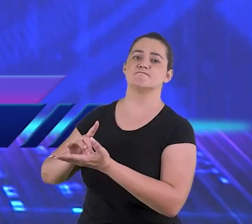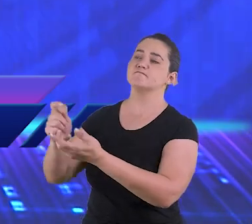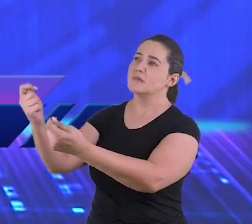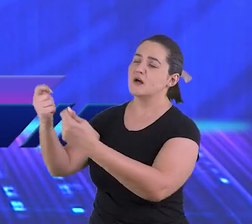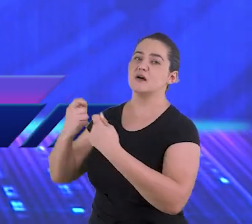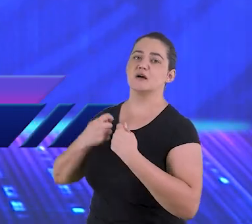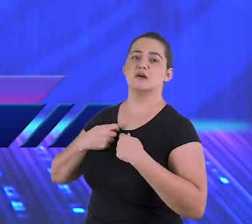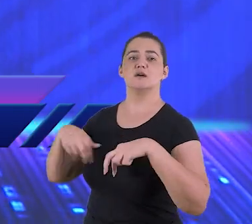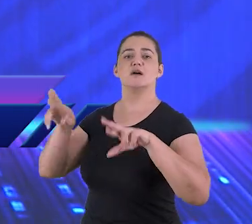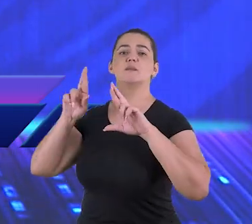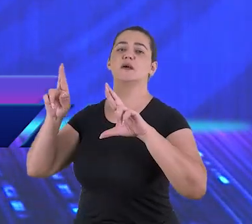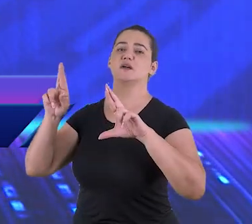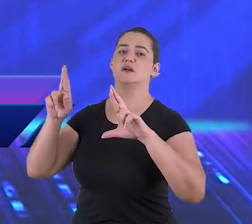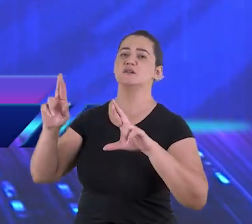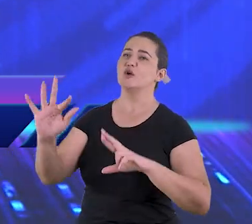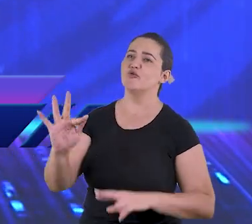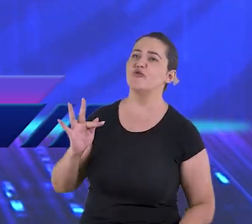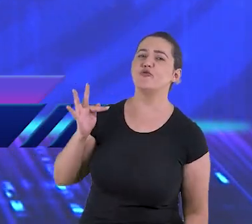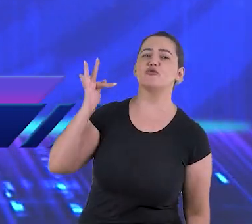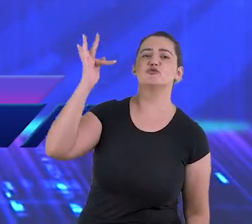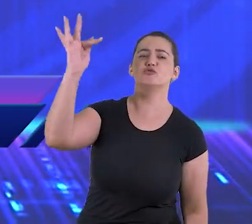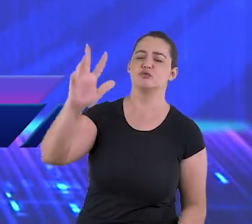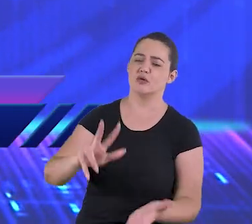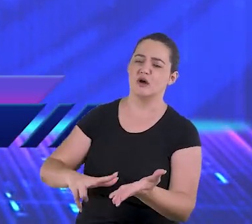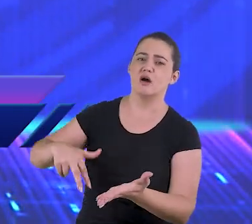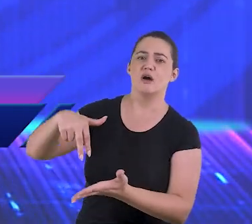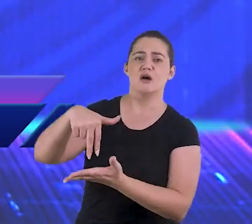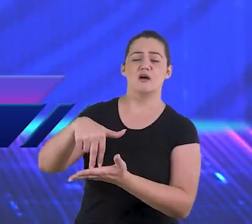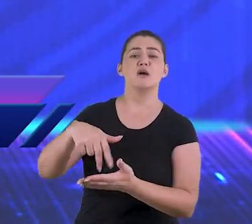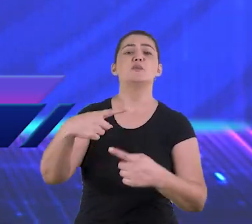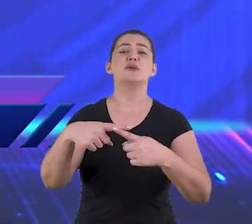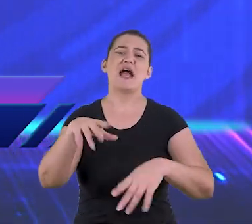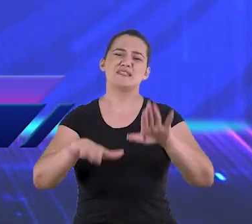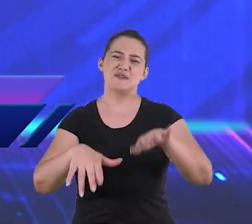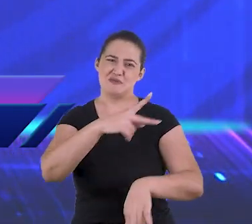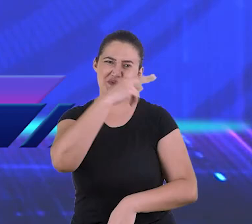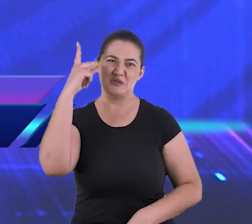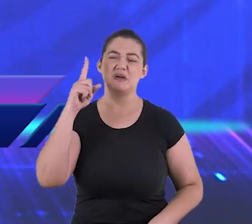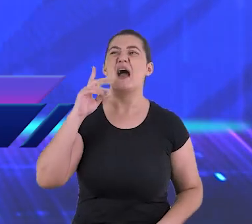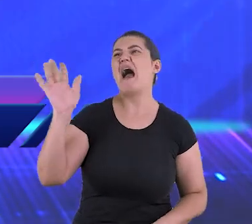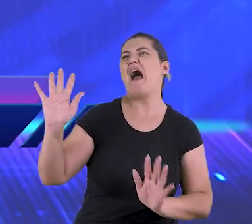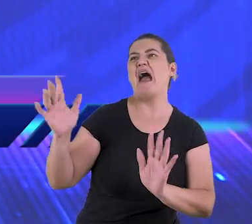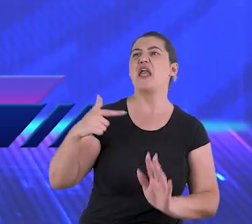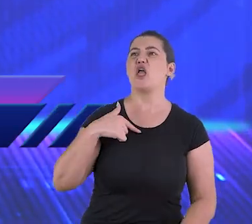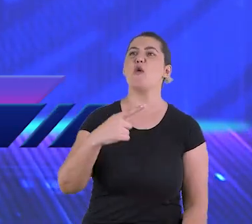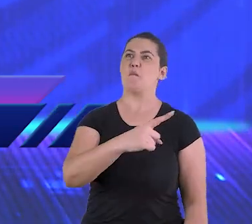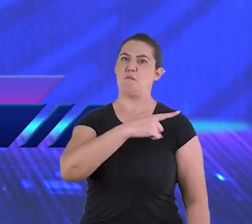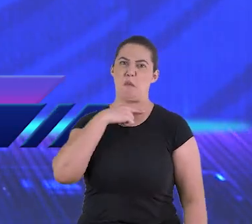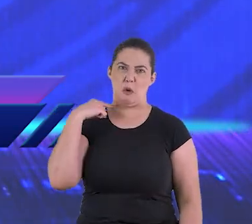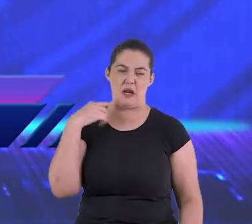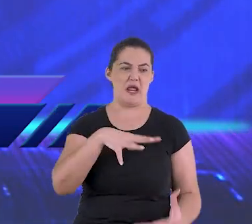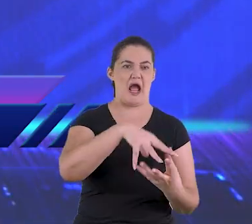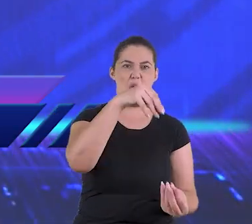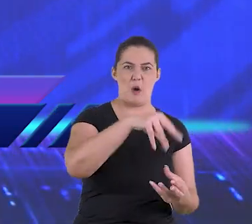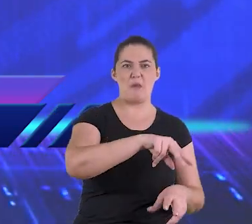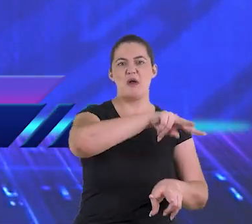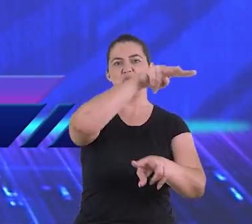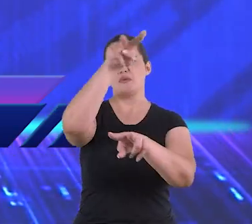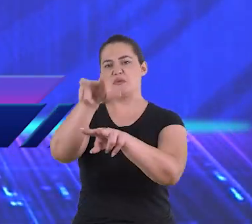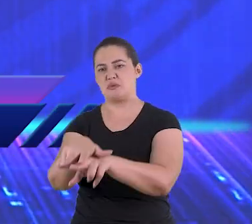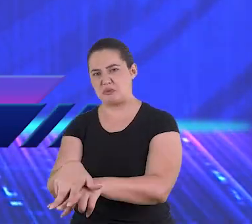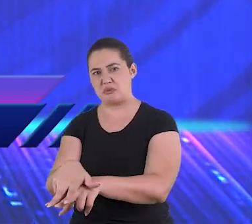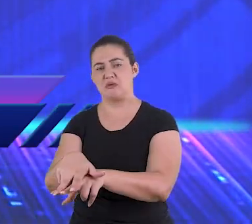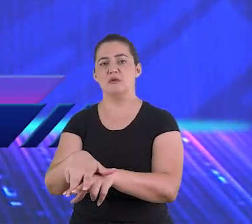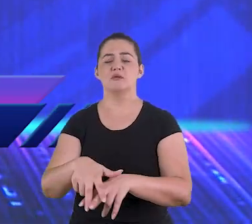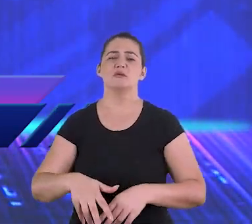que Deus deixou revelado na sua palavra. Porque não existe vida após a morte. Porque se